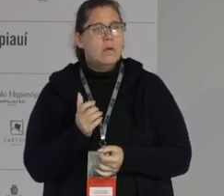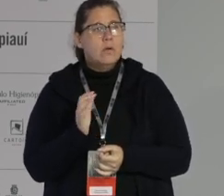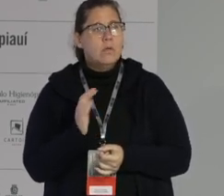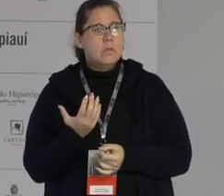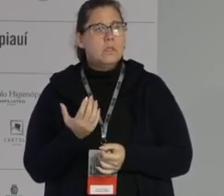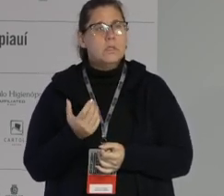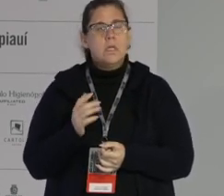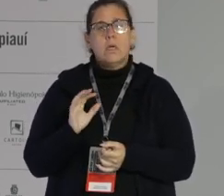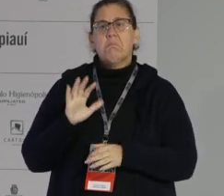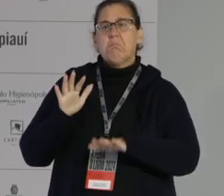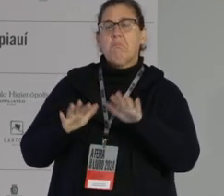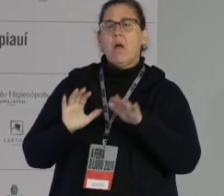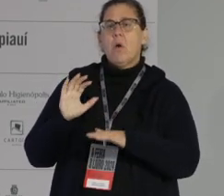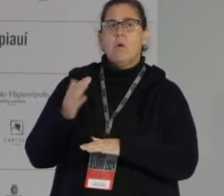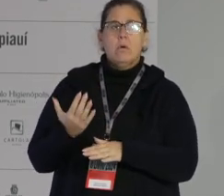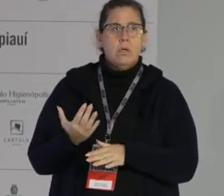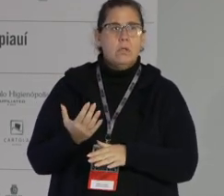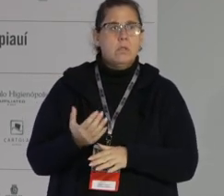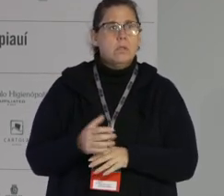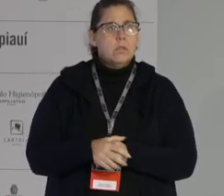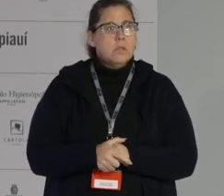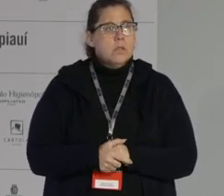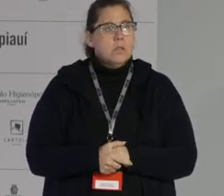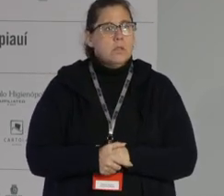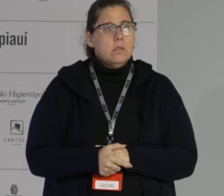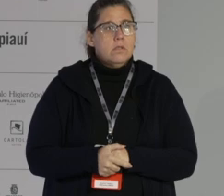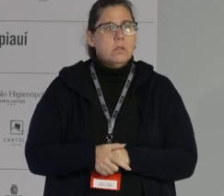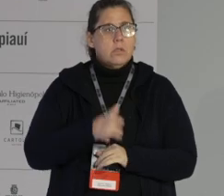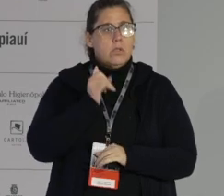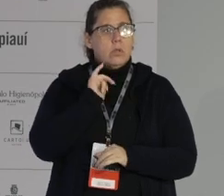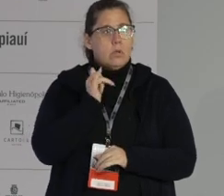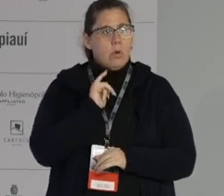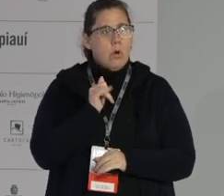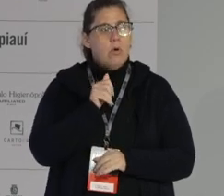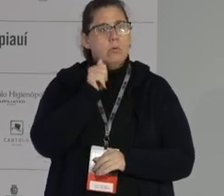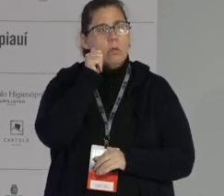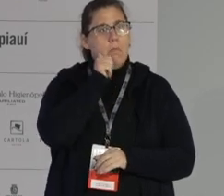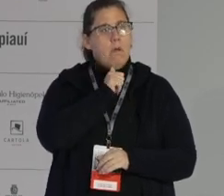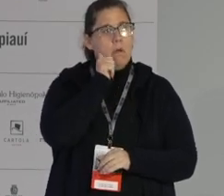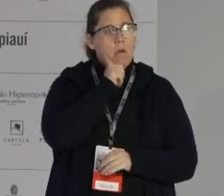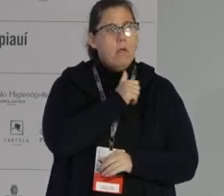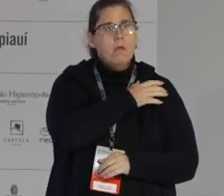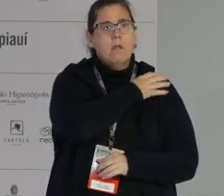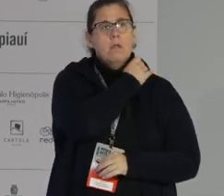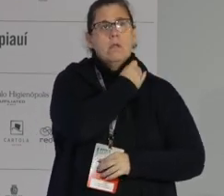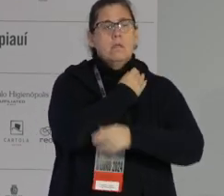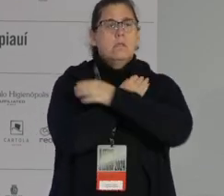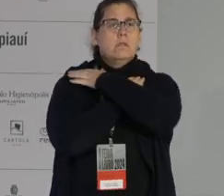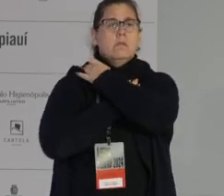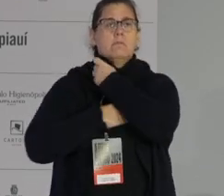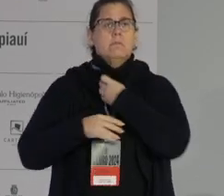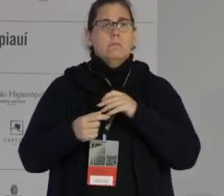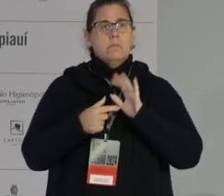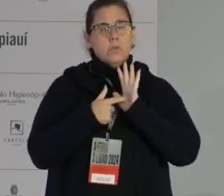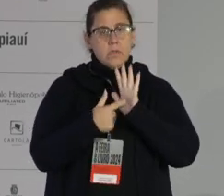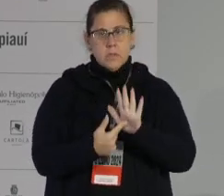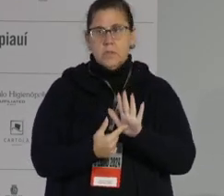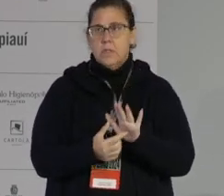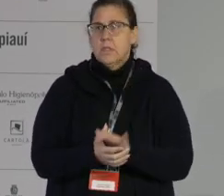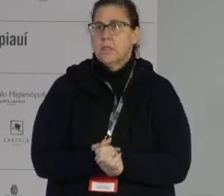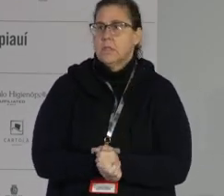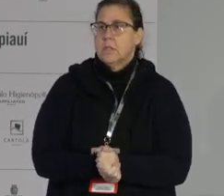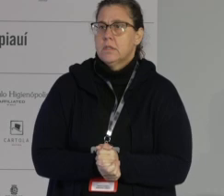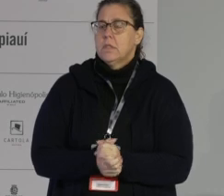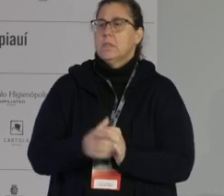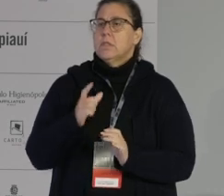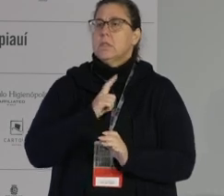acontece muitas vezes. Por exemplo, nesse caso do conto que a moça leva um menino para jantar, daí